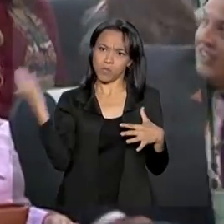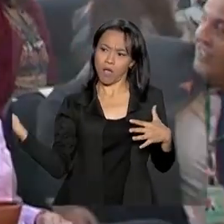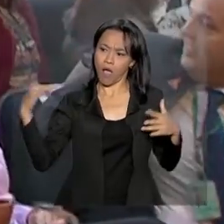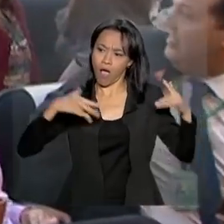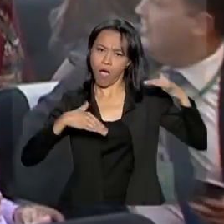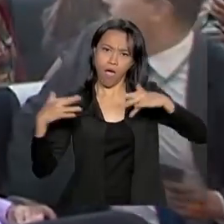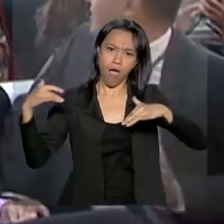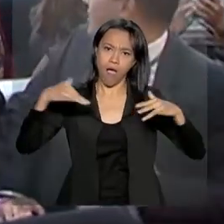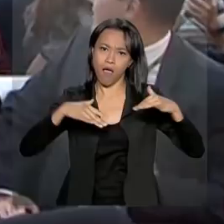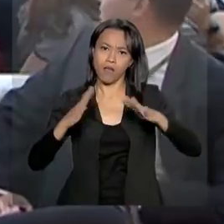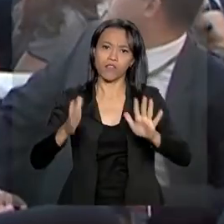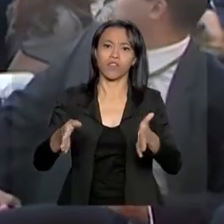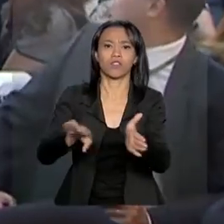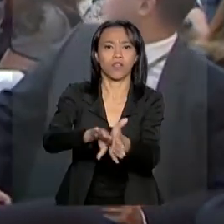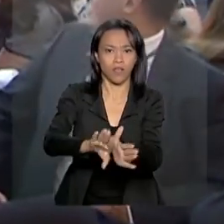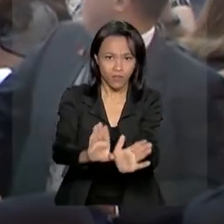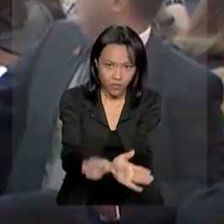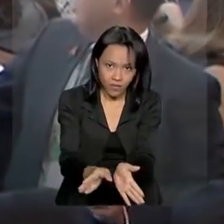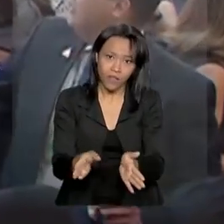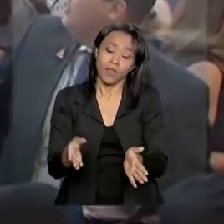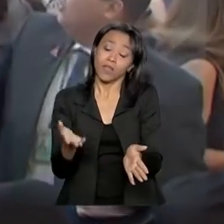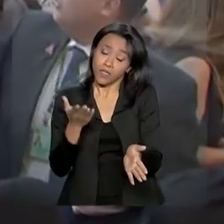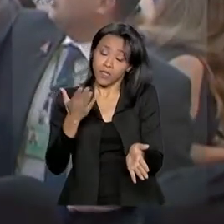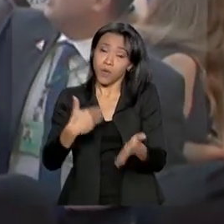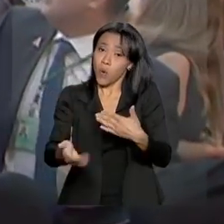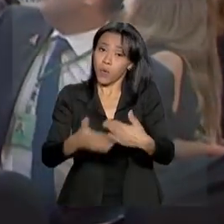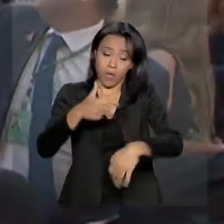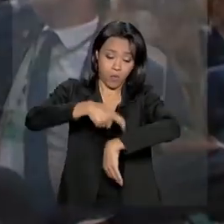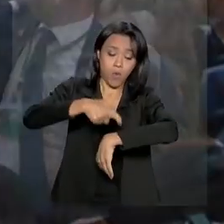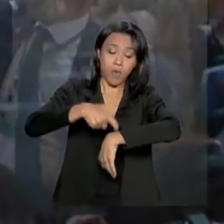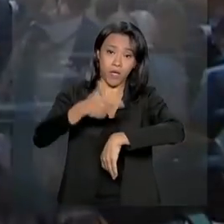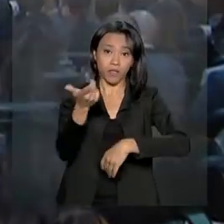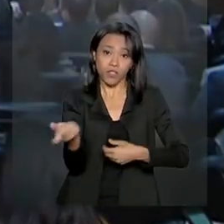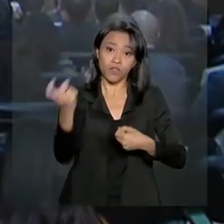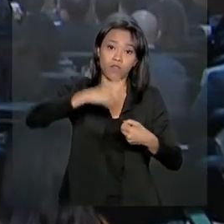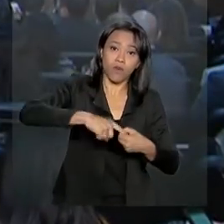já chegaram. E a gente volta a qualquer momento